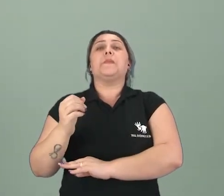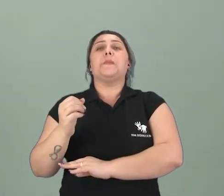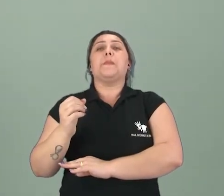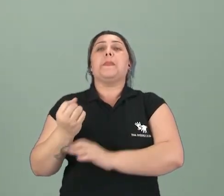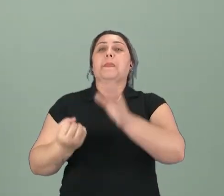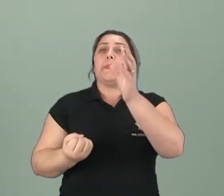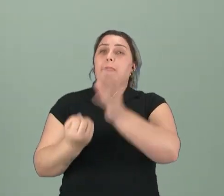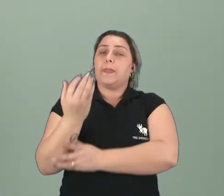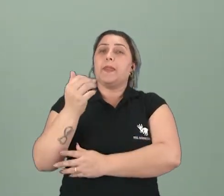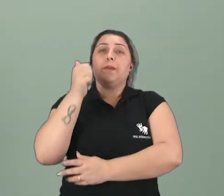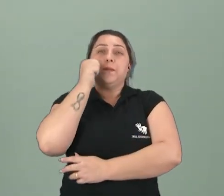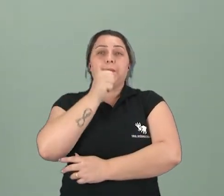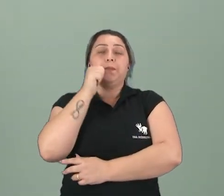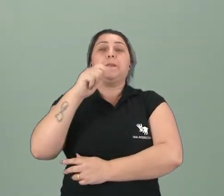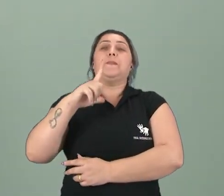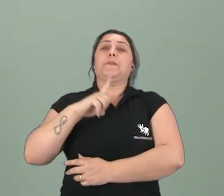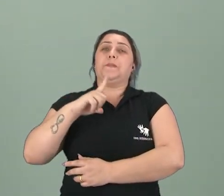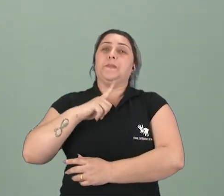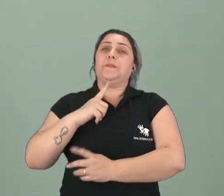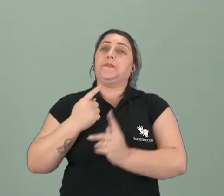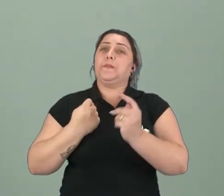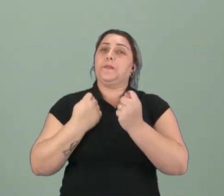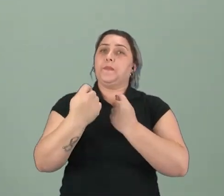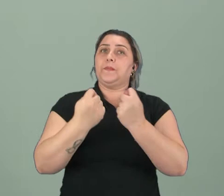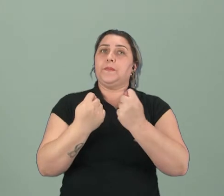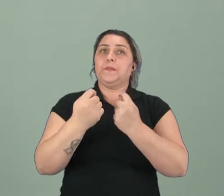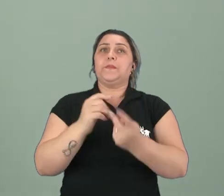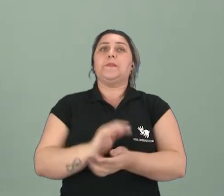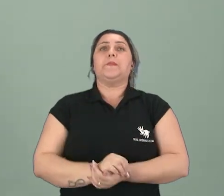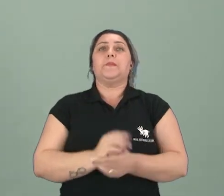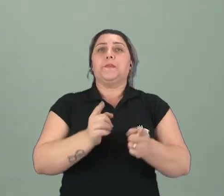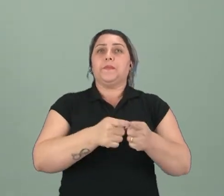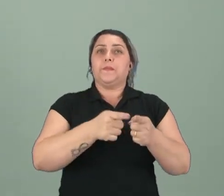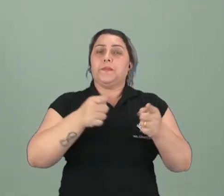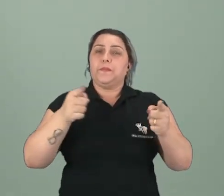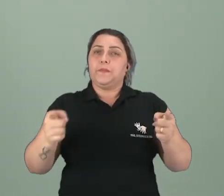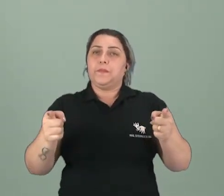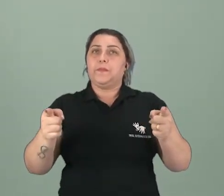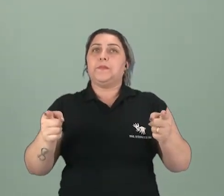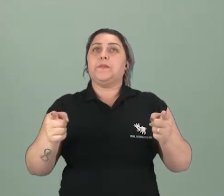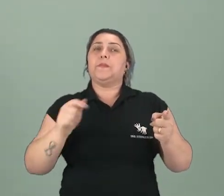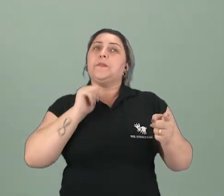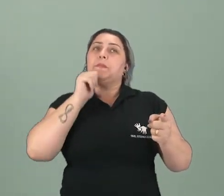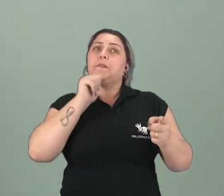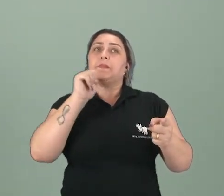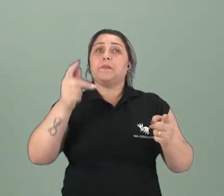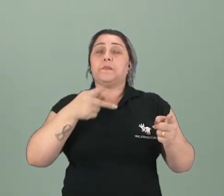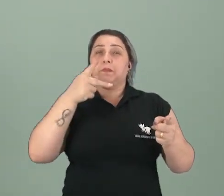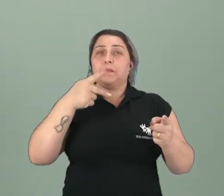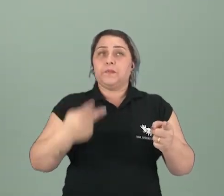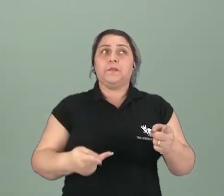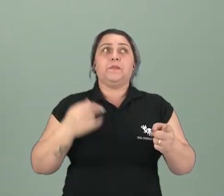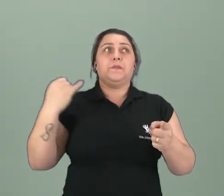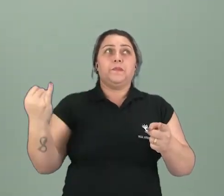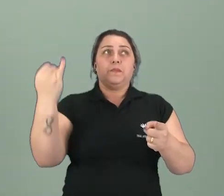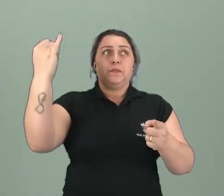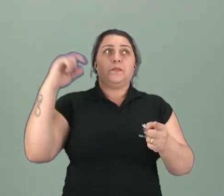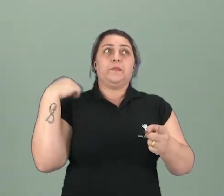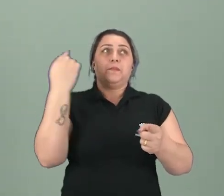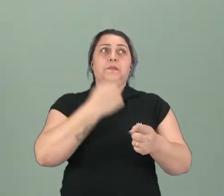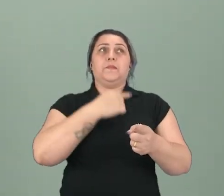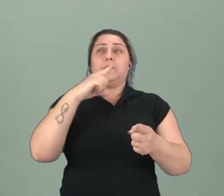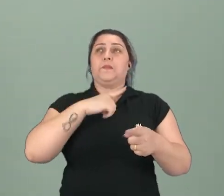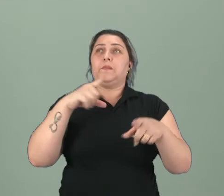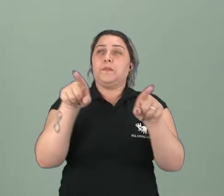feminino para que haja essa regulação. Quando a gente fala sobre o ciclo menstrual, é importante a gente ter em